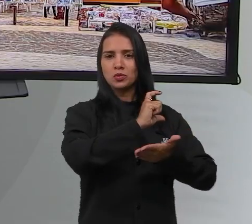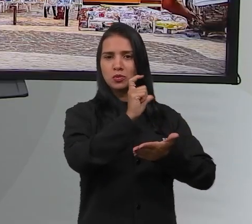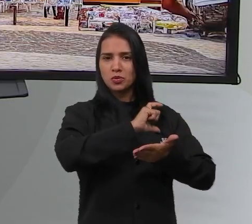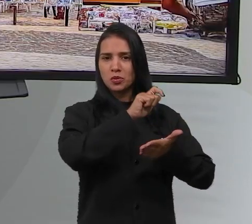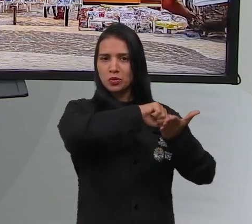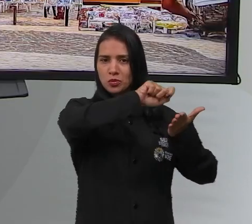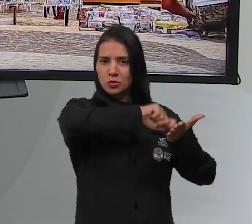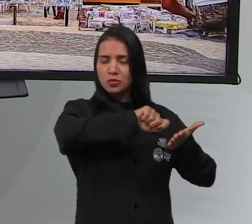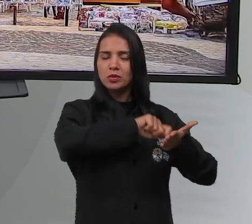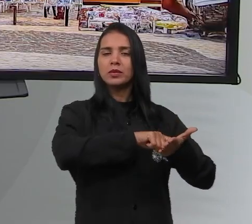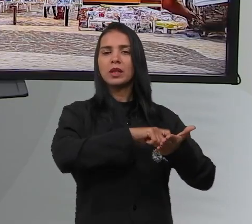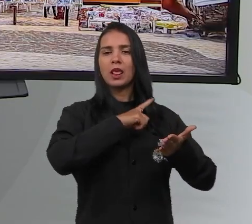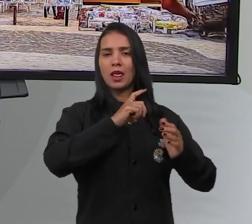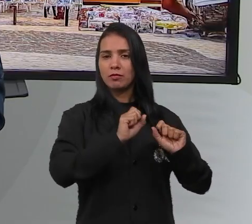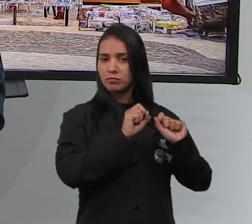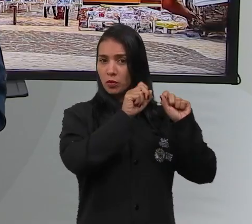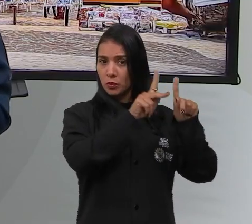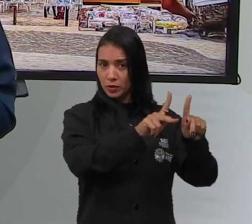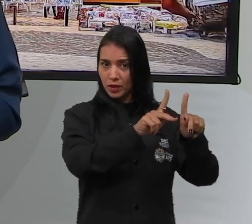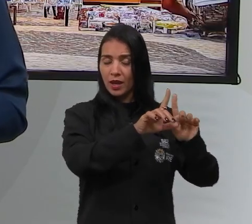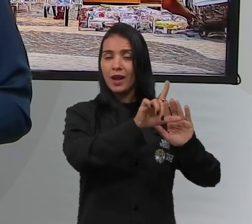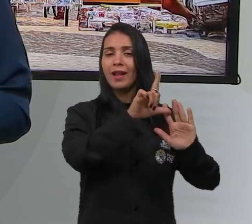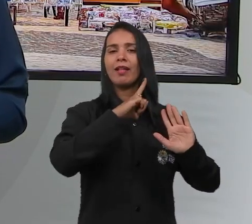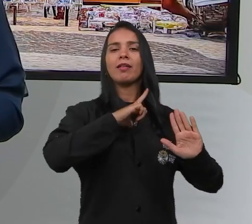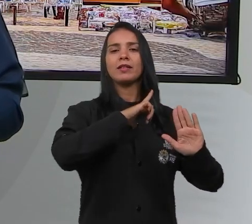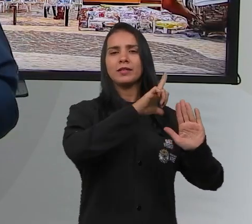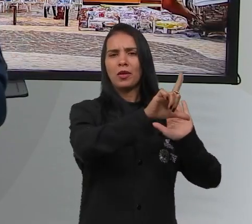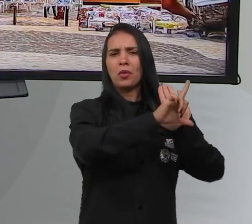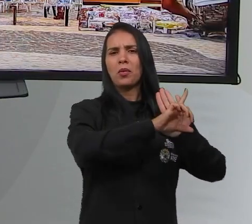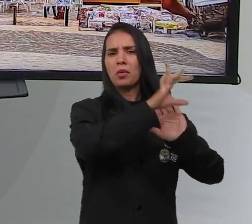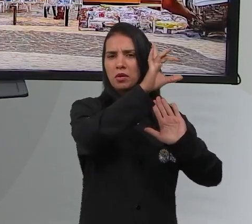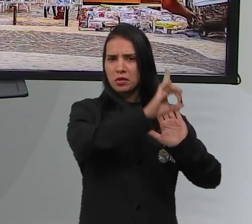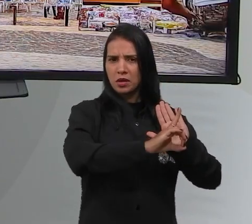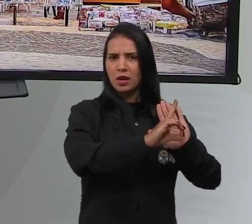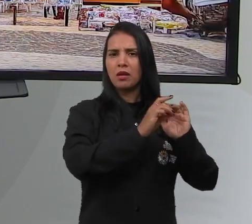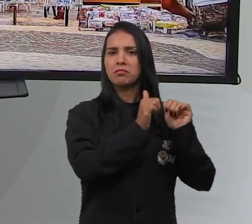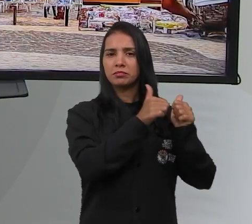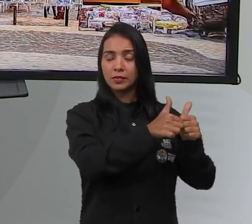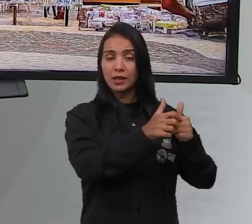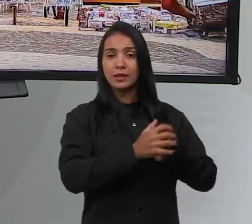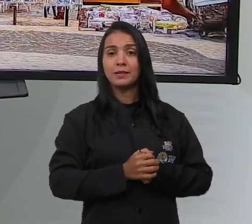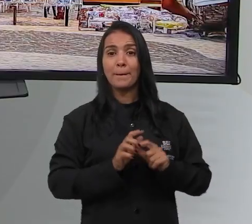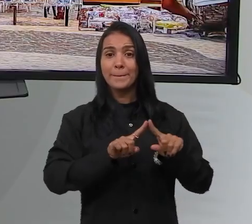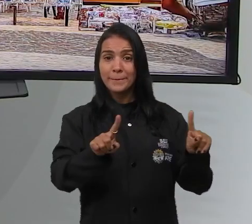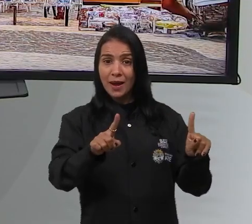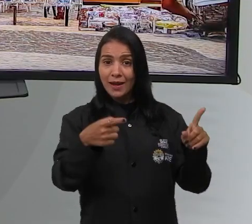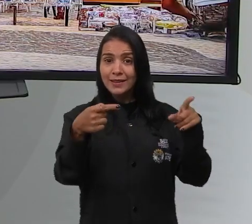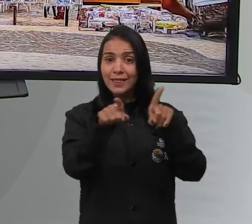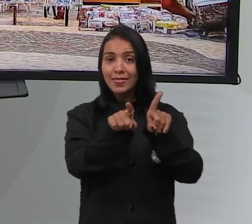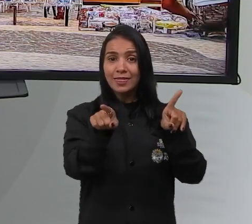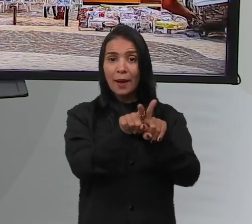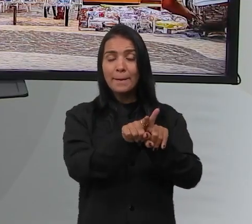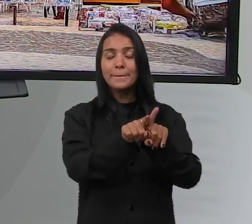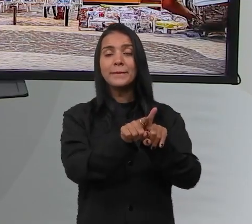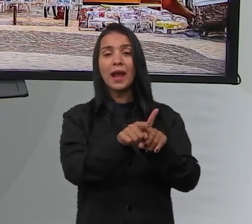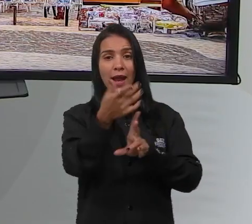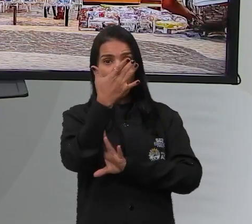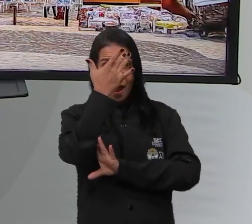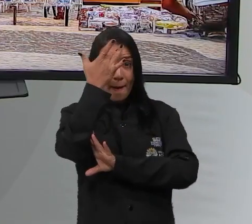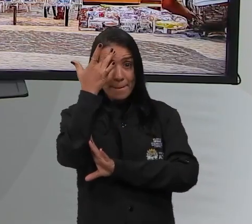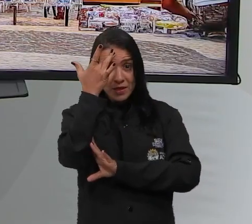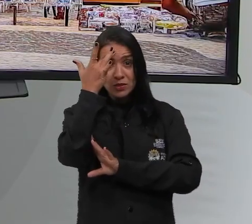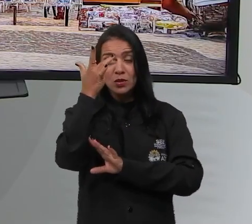assim como já foi explicado anteriormente a todos vocês, só que muitas das vezes esses trabalhadores,